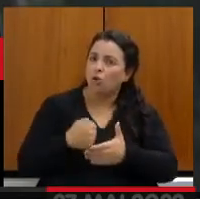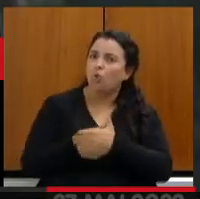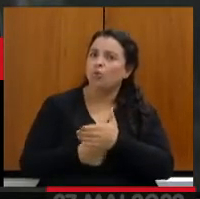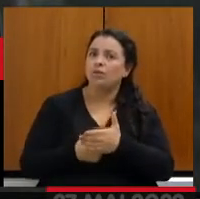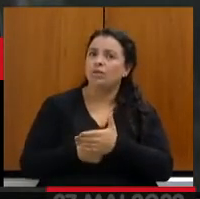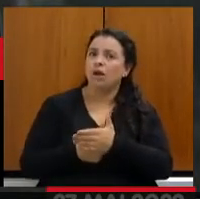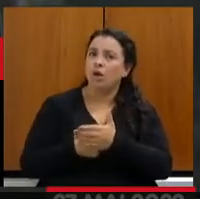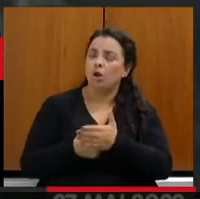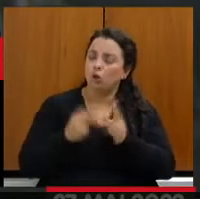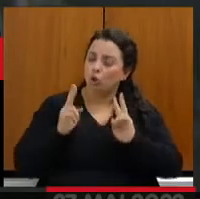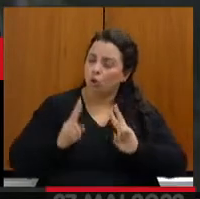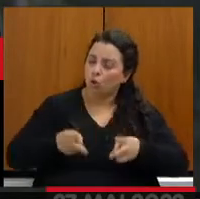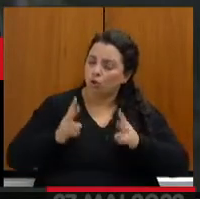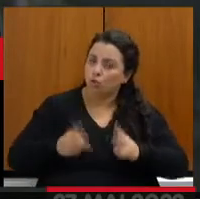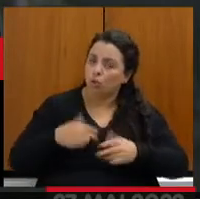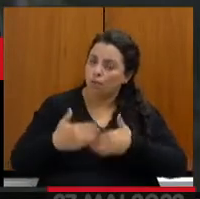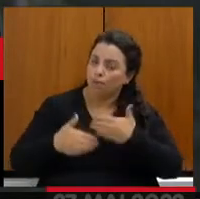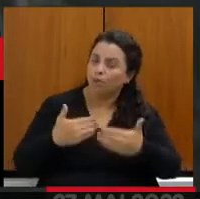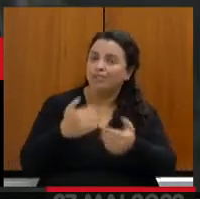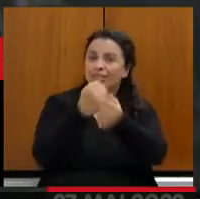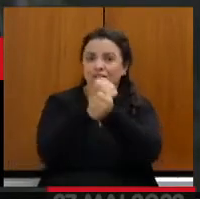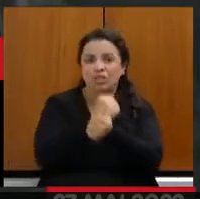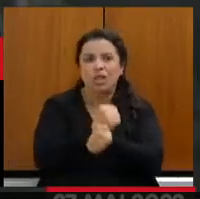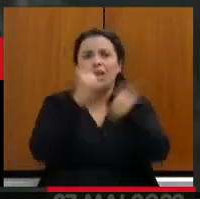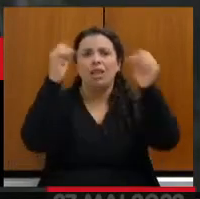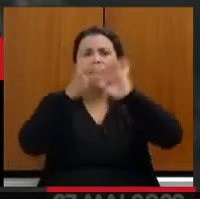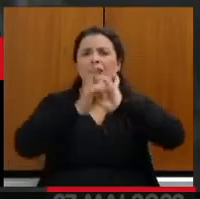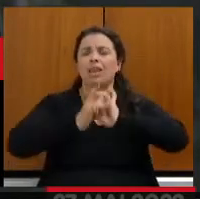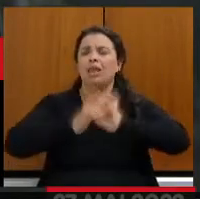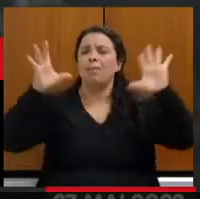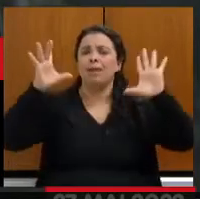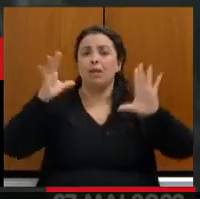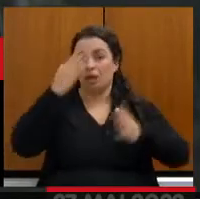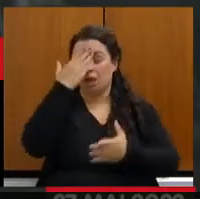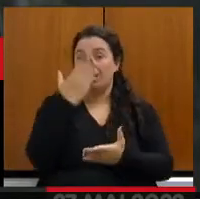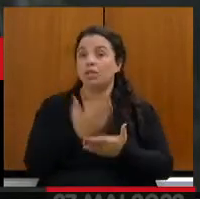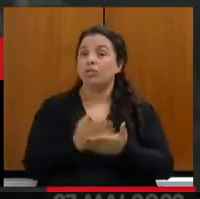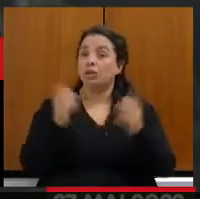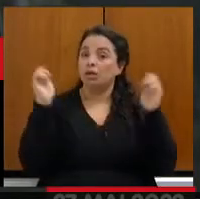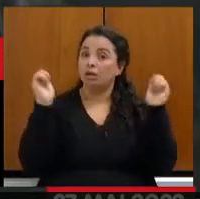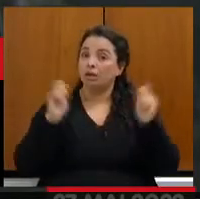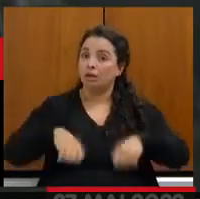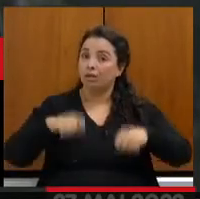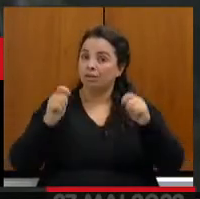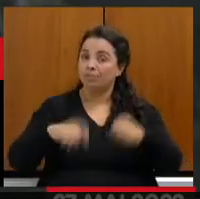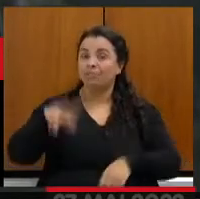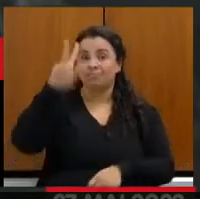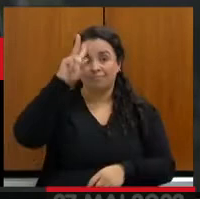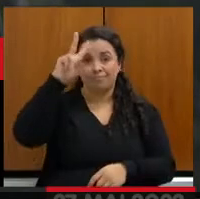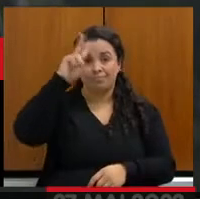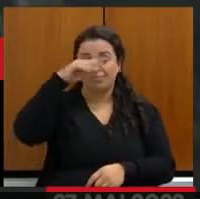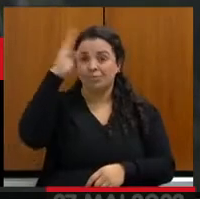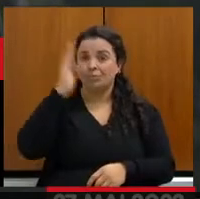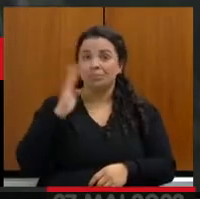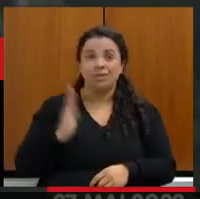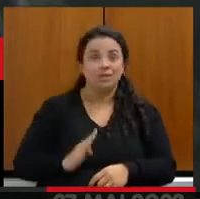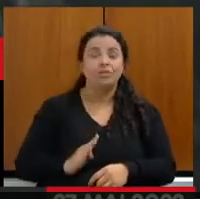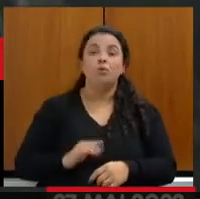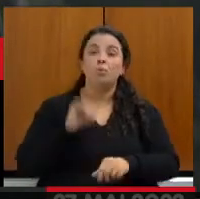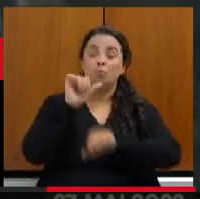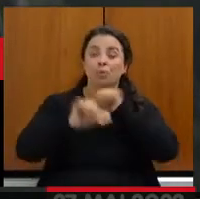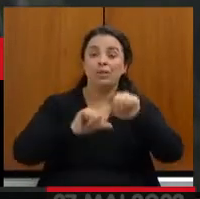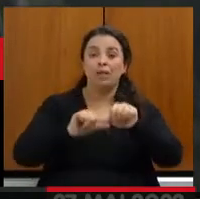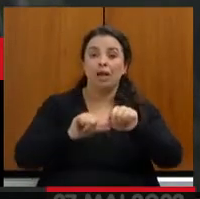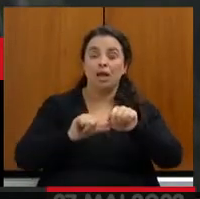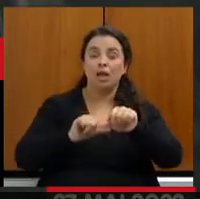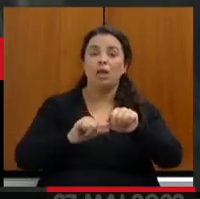processo de libertação e acreditando que é possível mudar a história desse país para ter